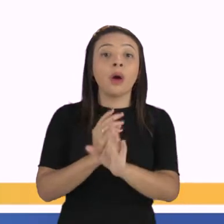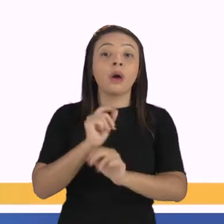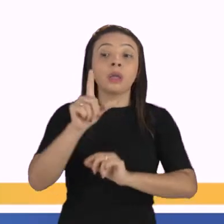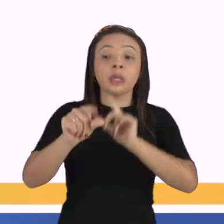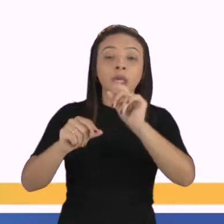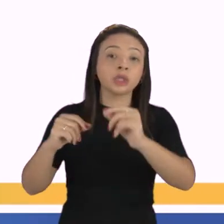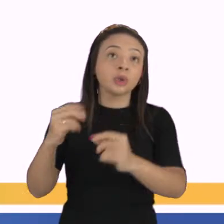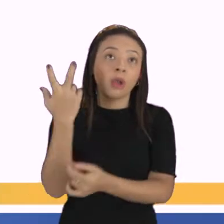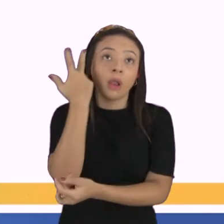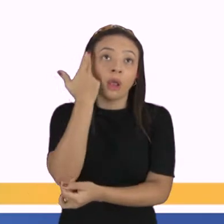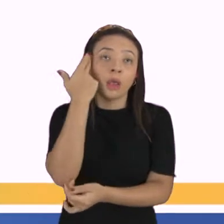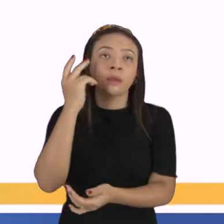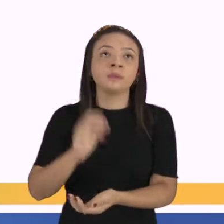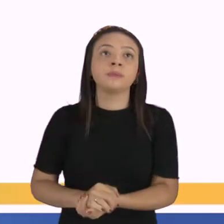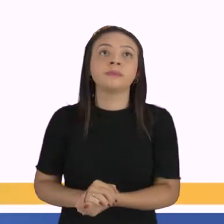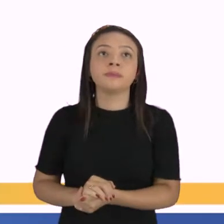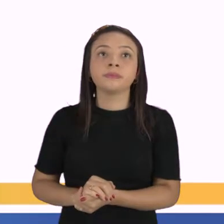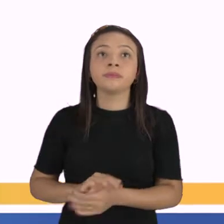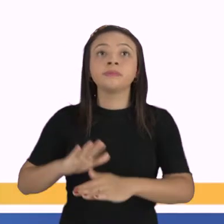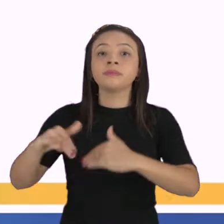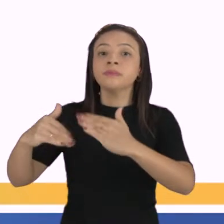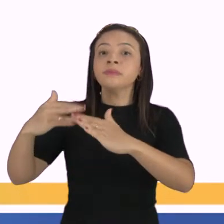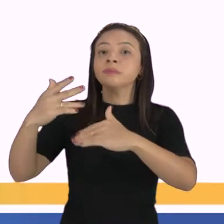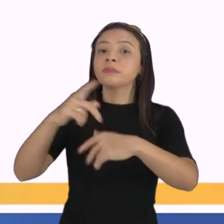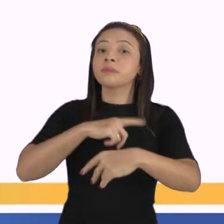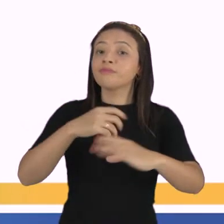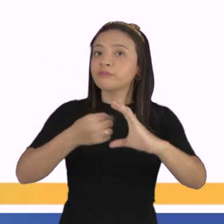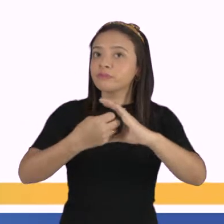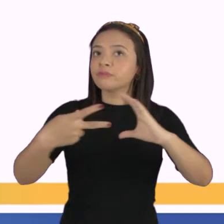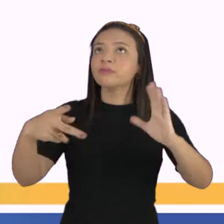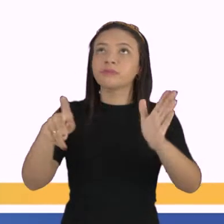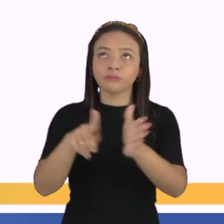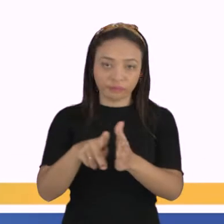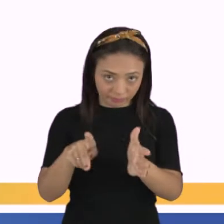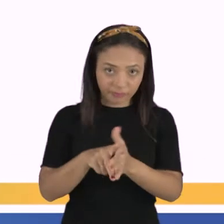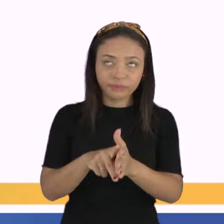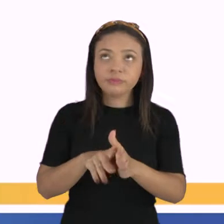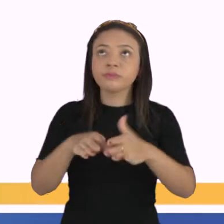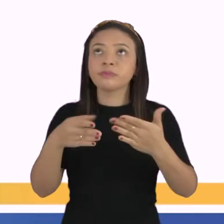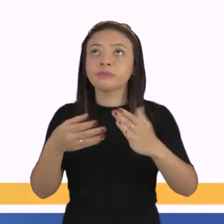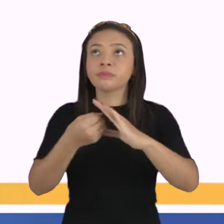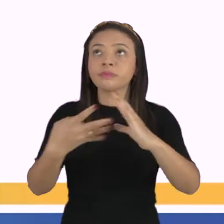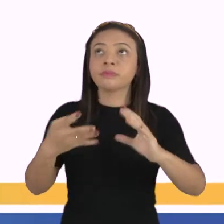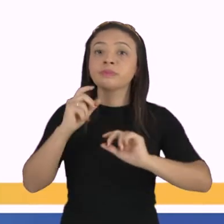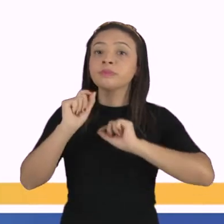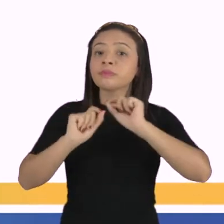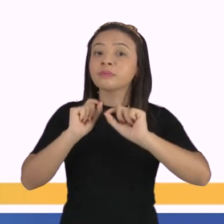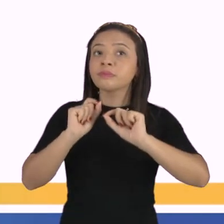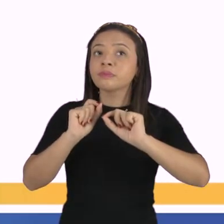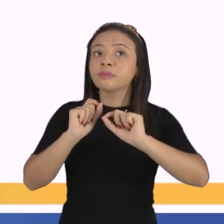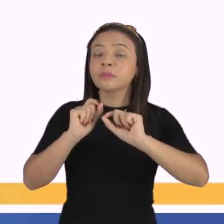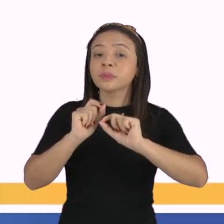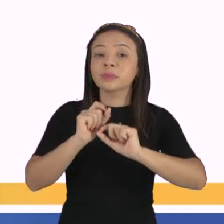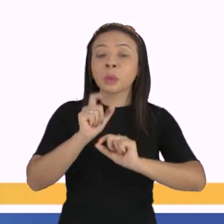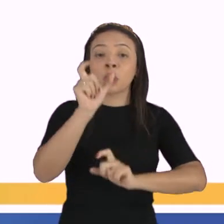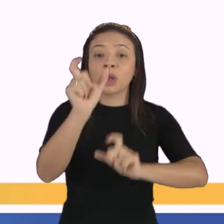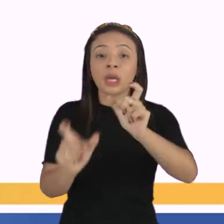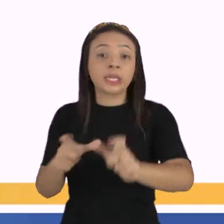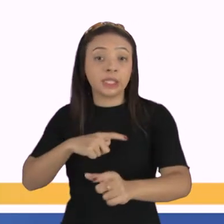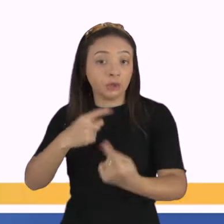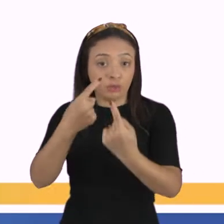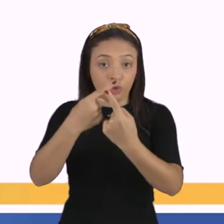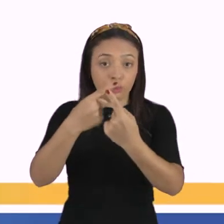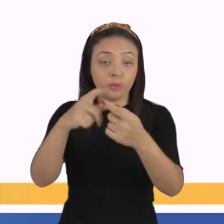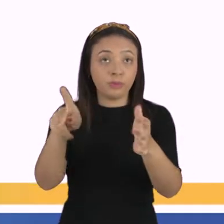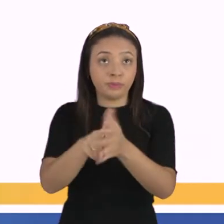Bom, a teoria da evolução ela tem alguns aspectos, Esses aspectos são os indivíduos de uma mesma